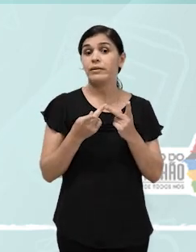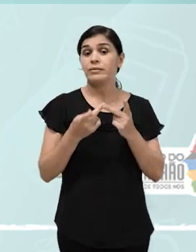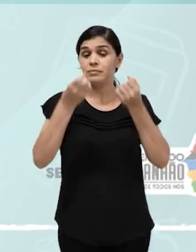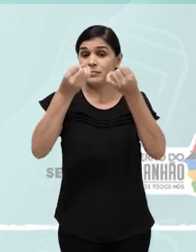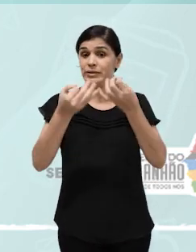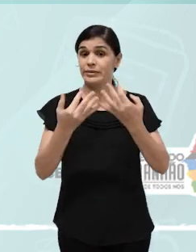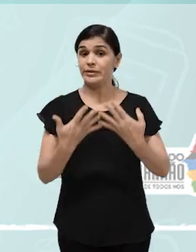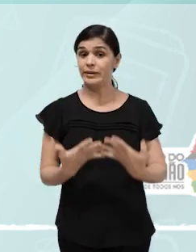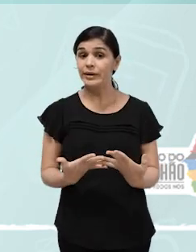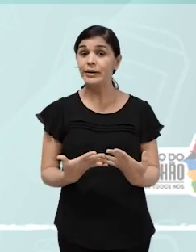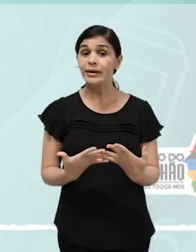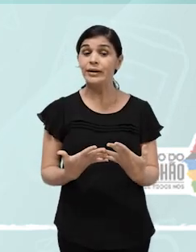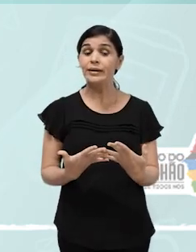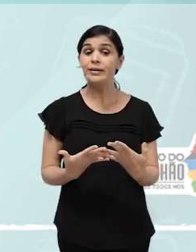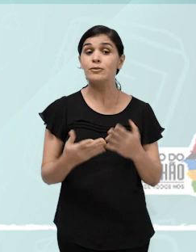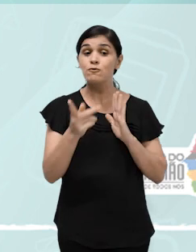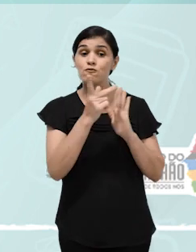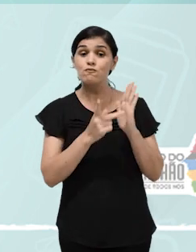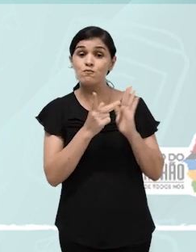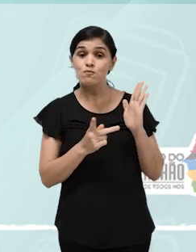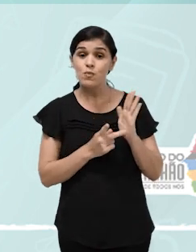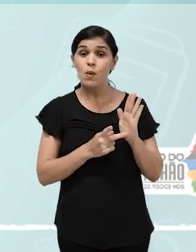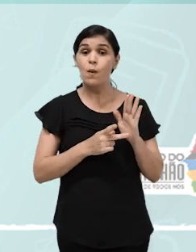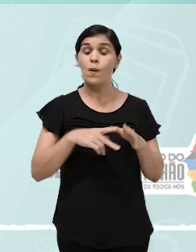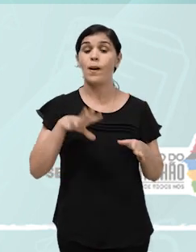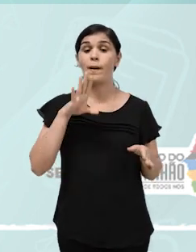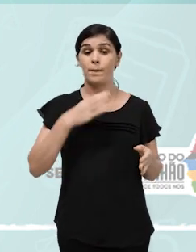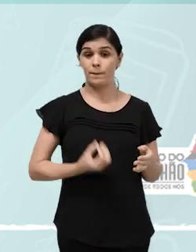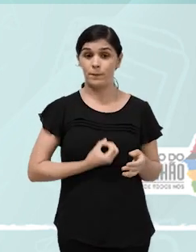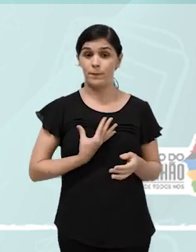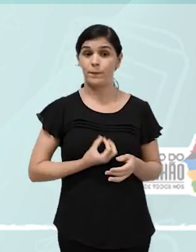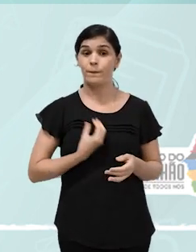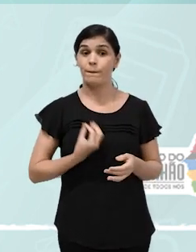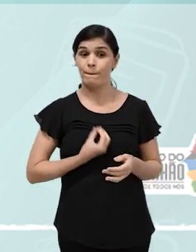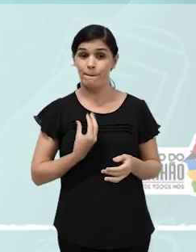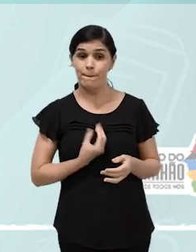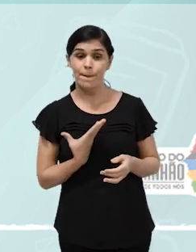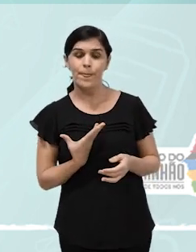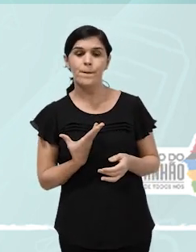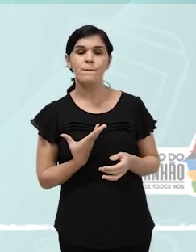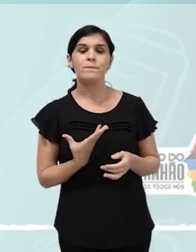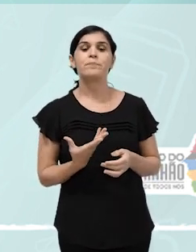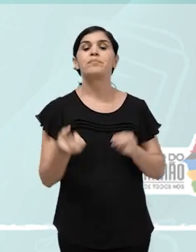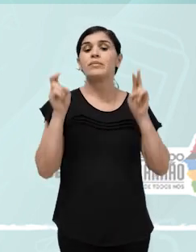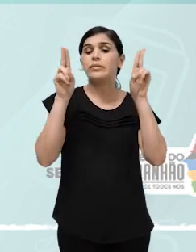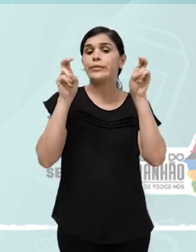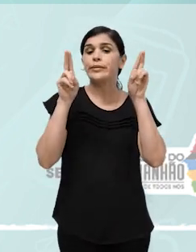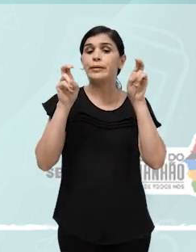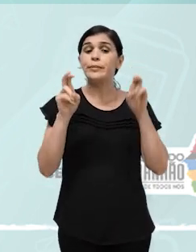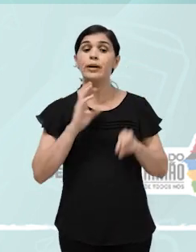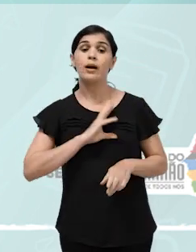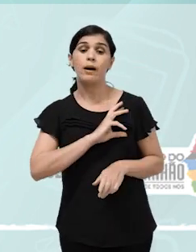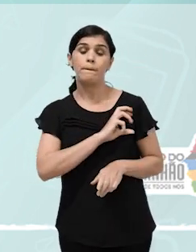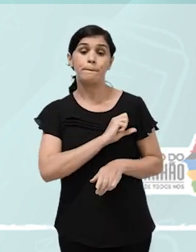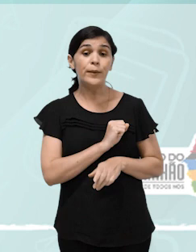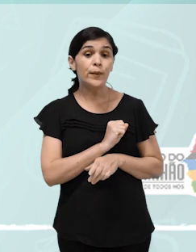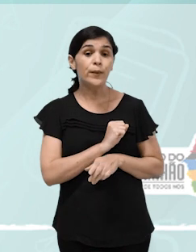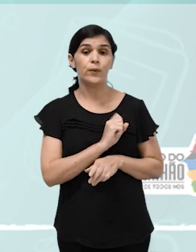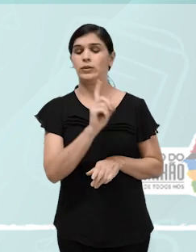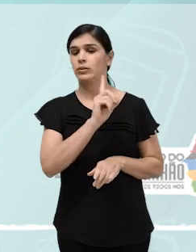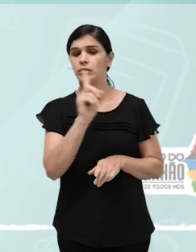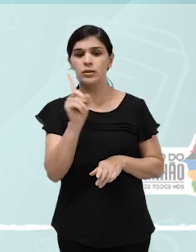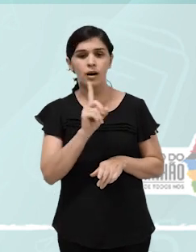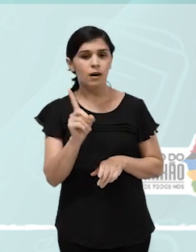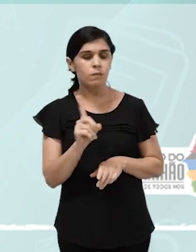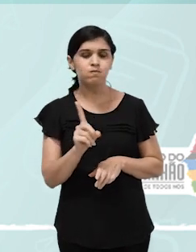Isso é verdade? Não, não é verdade. Por quê? Porque elas eram satíricas. Elas tinham a